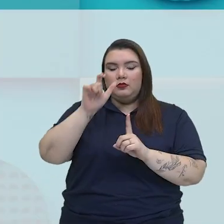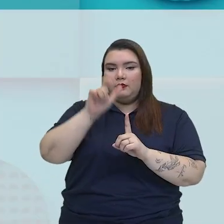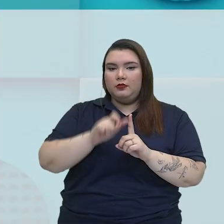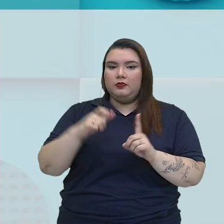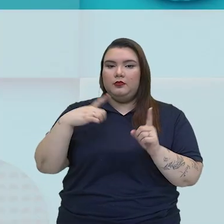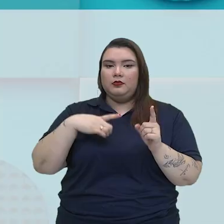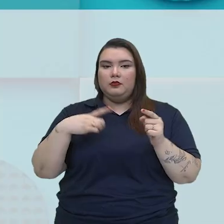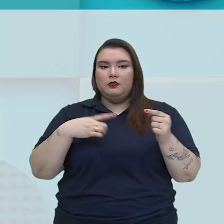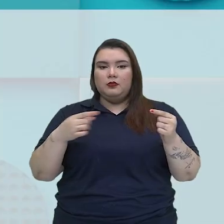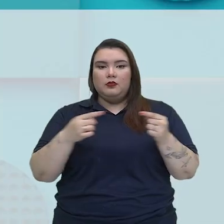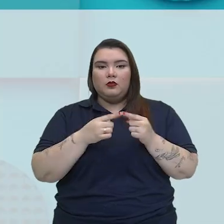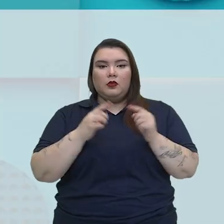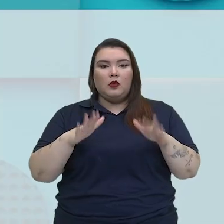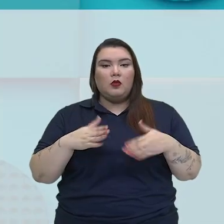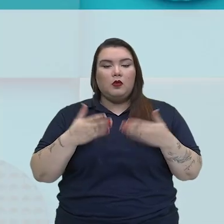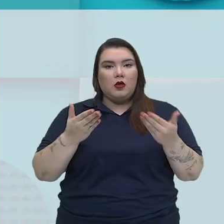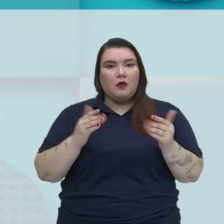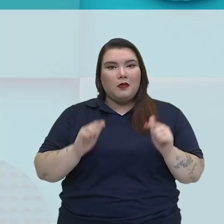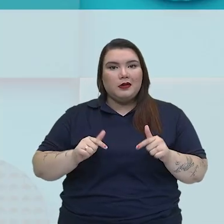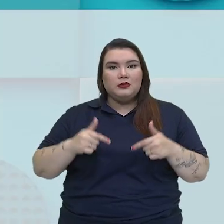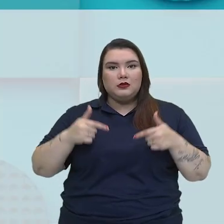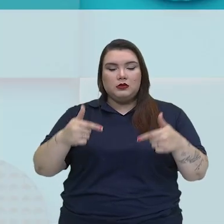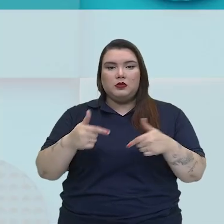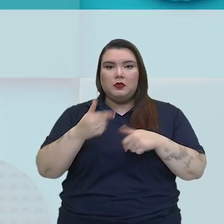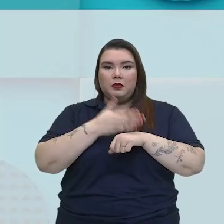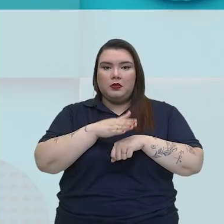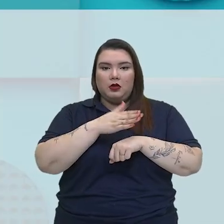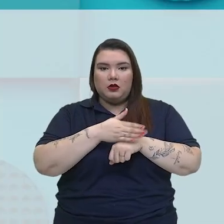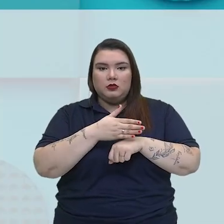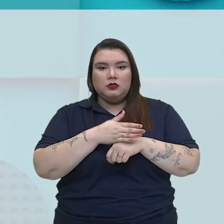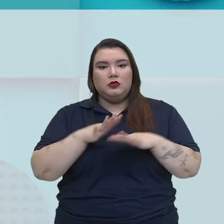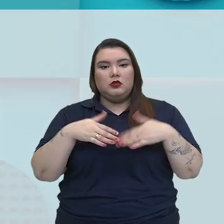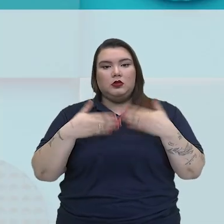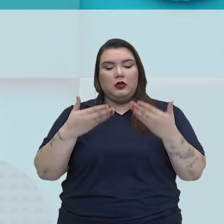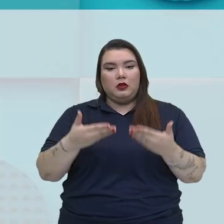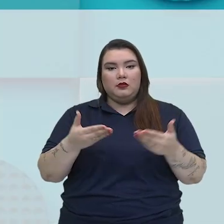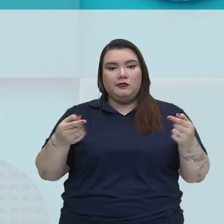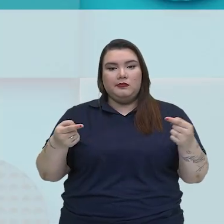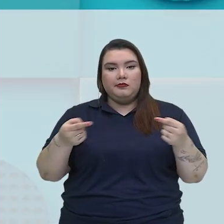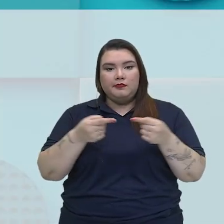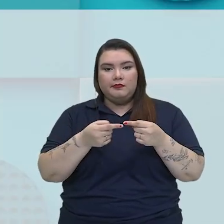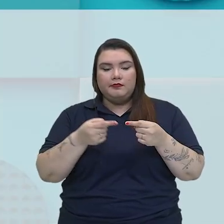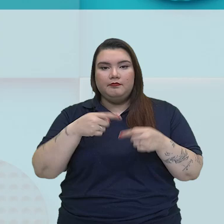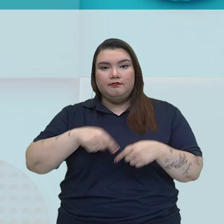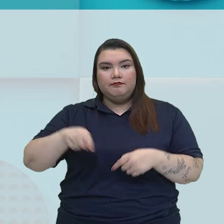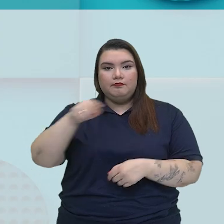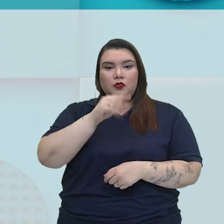sujeito está fazendo, qual ação está sendo praticada. Então, para isso, vocês